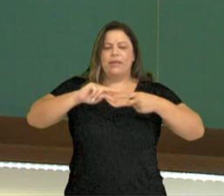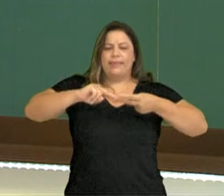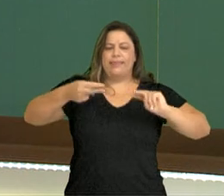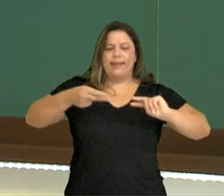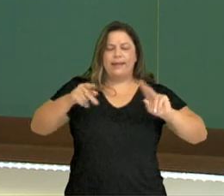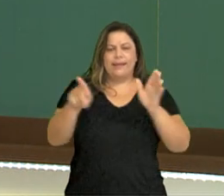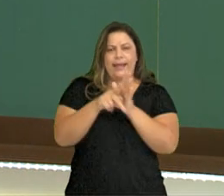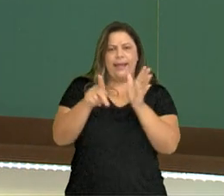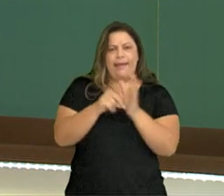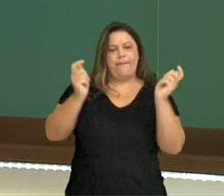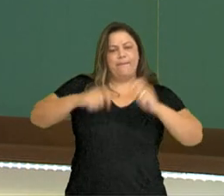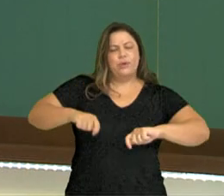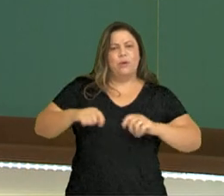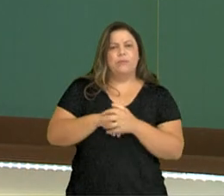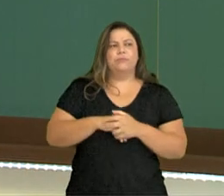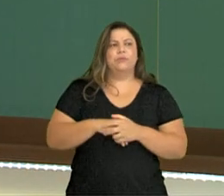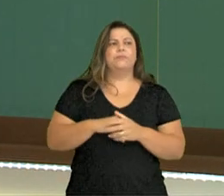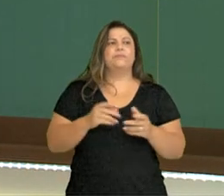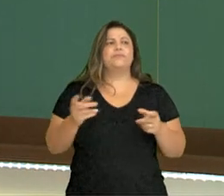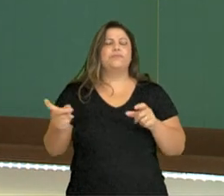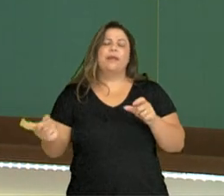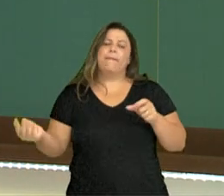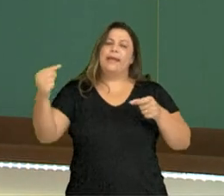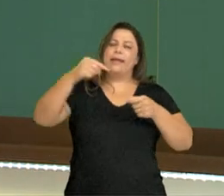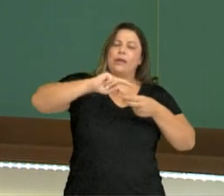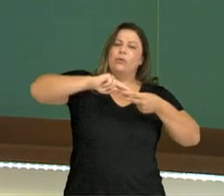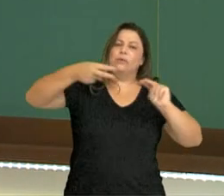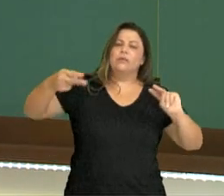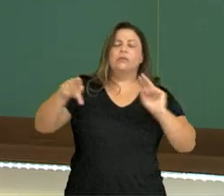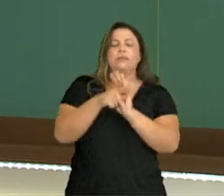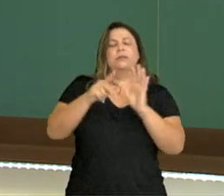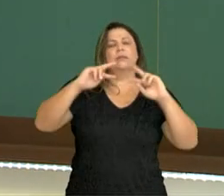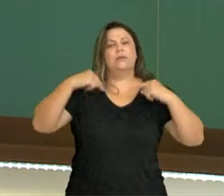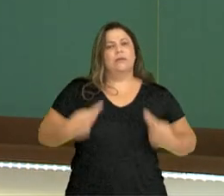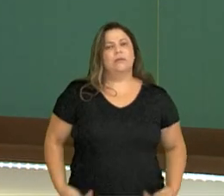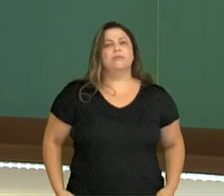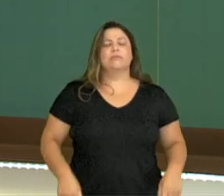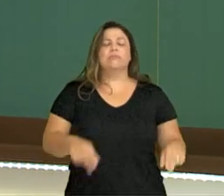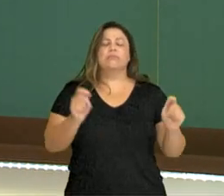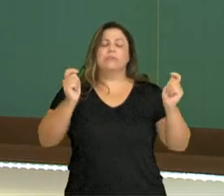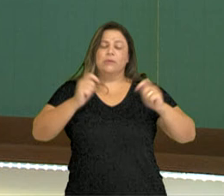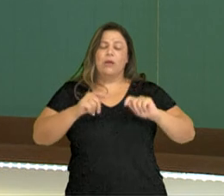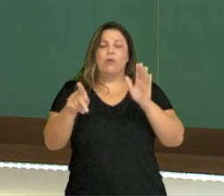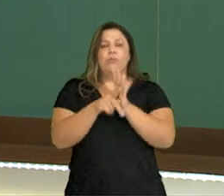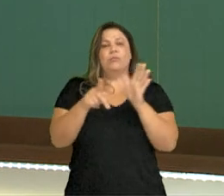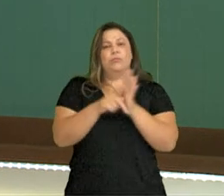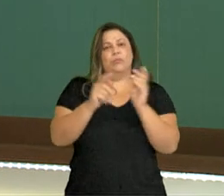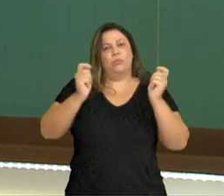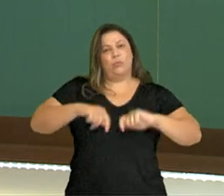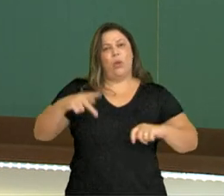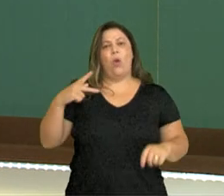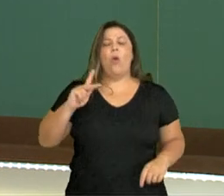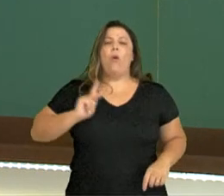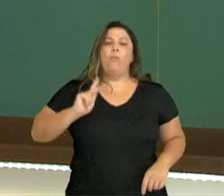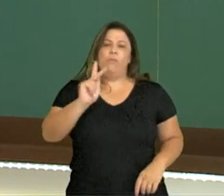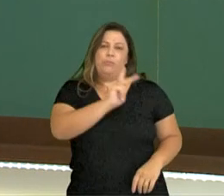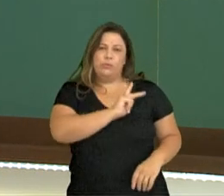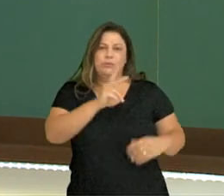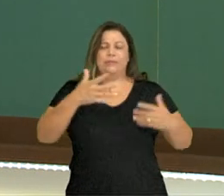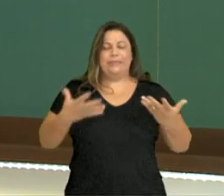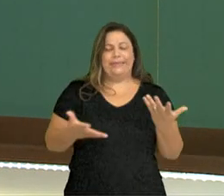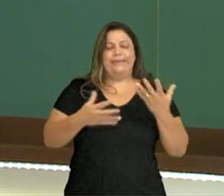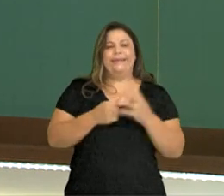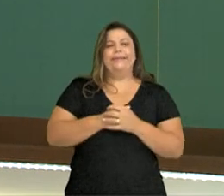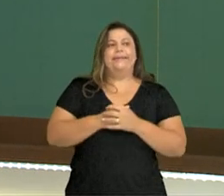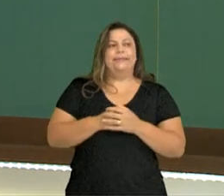o gene-alvo lá do DNA do ser humano, que é responsável pela produção da insulina, que é uma proteína, né, um hormônio.